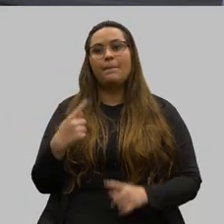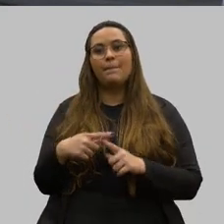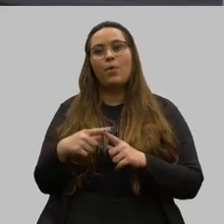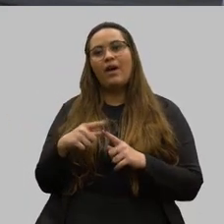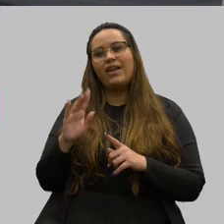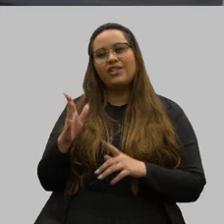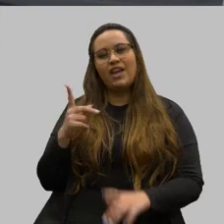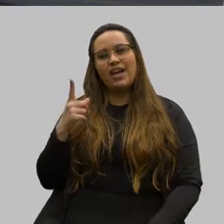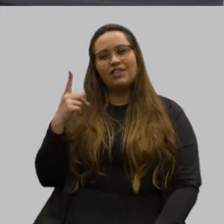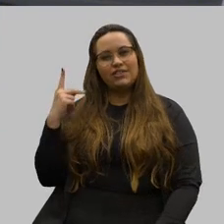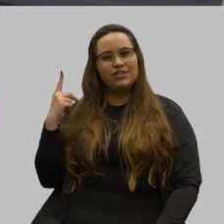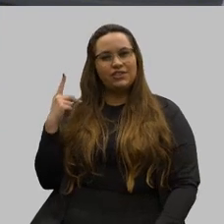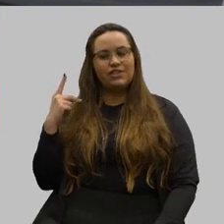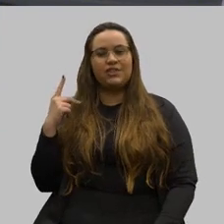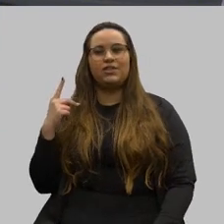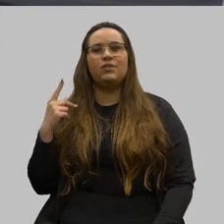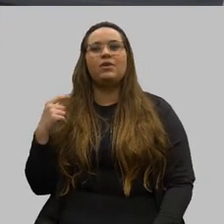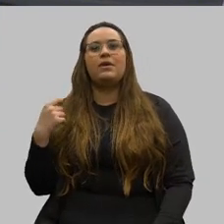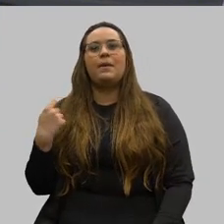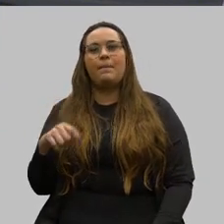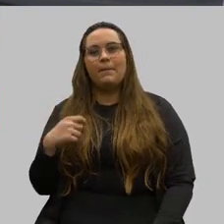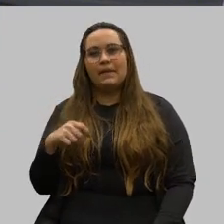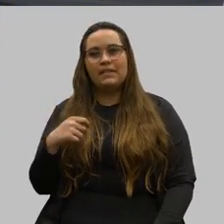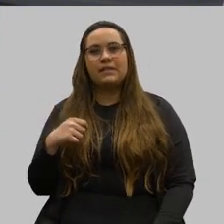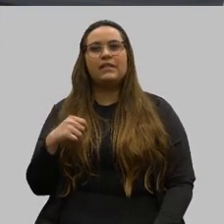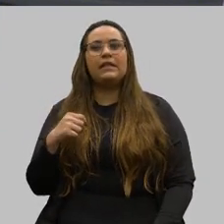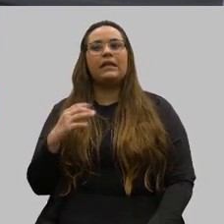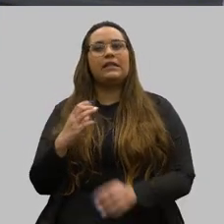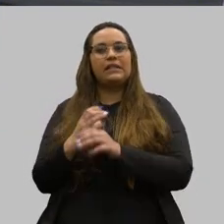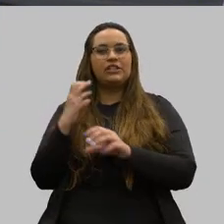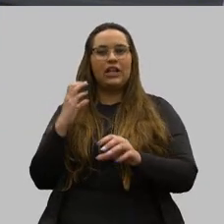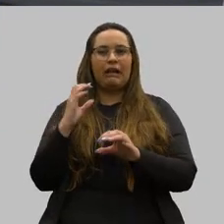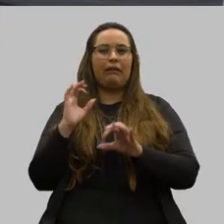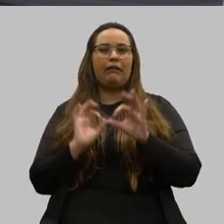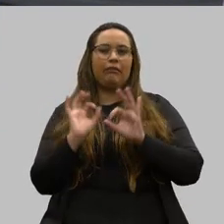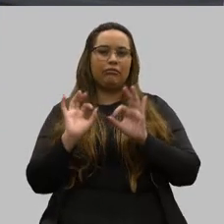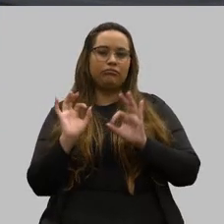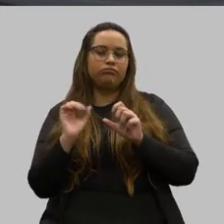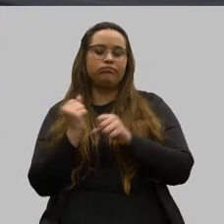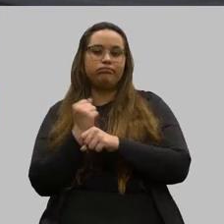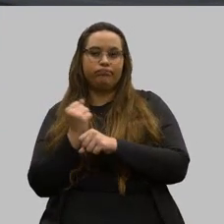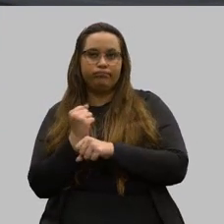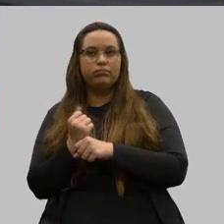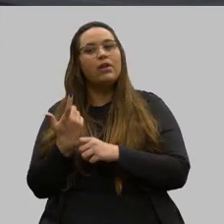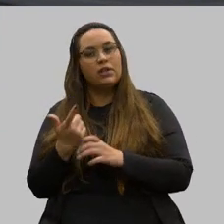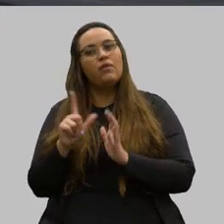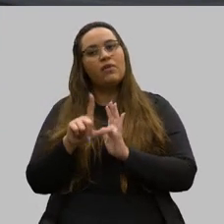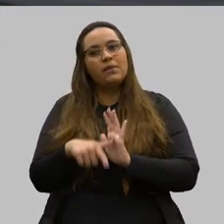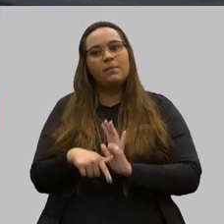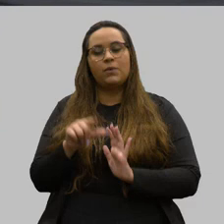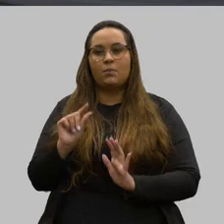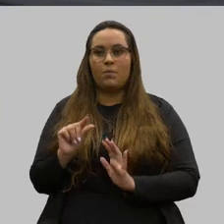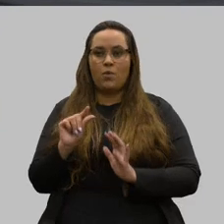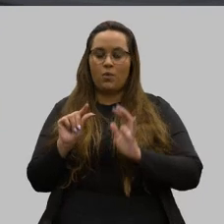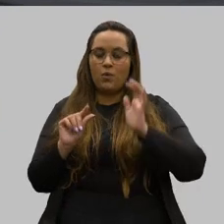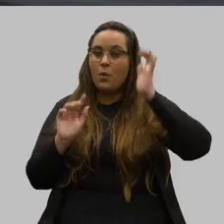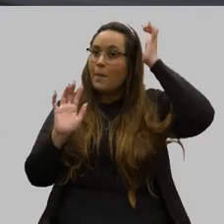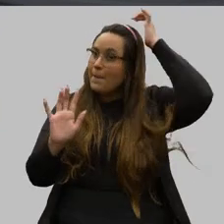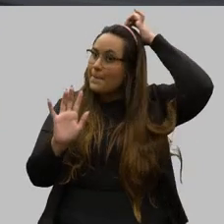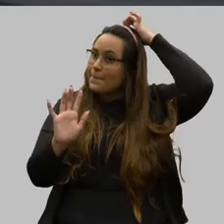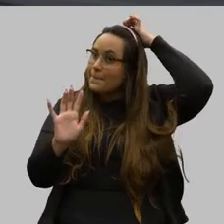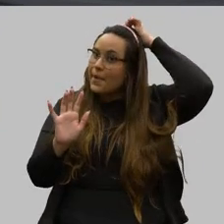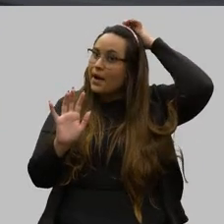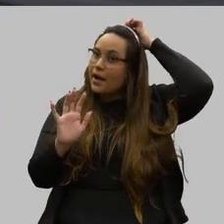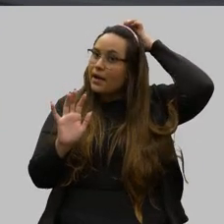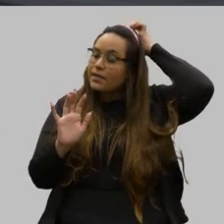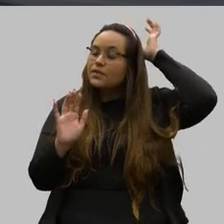antigas que vão necessitar de uma intervenção de engenharia então aí o projeto Vai demorar um pouco então a nossa perspectiva é que no final de